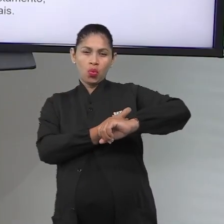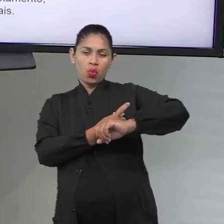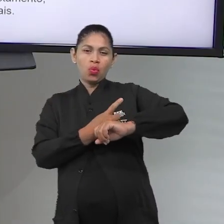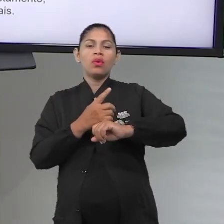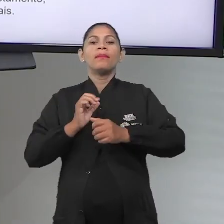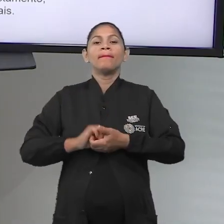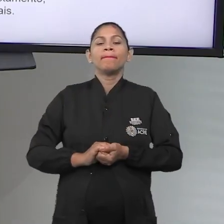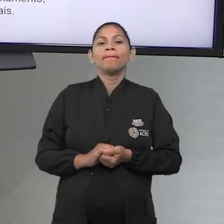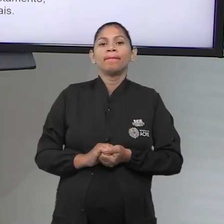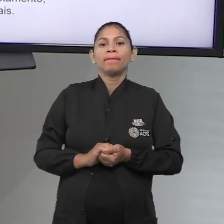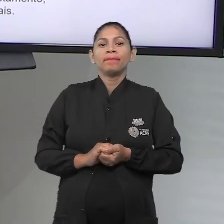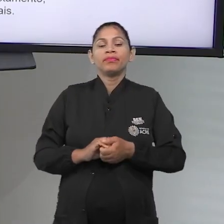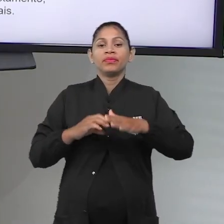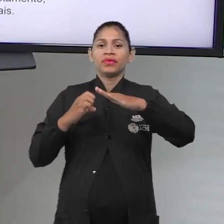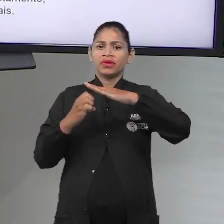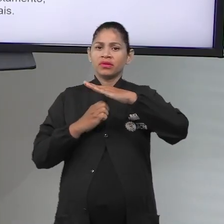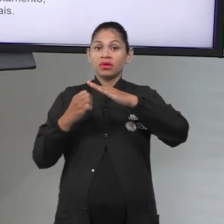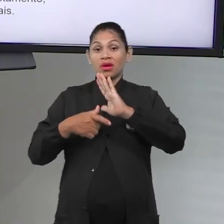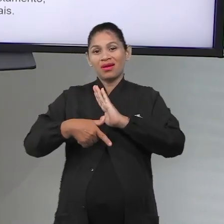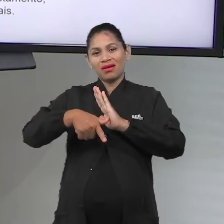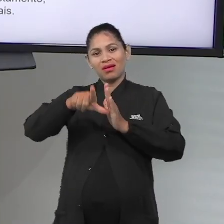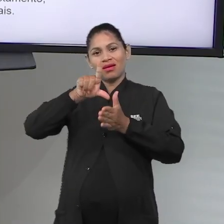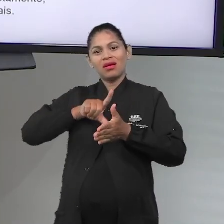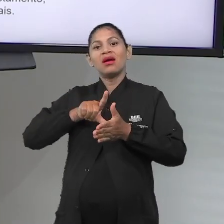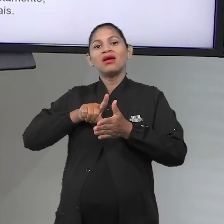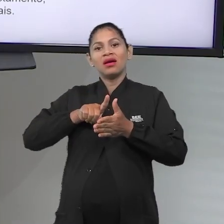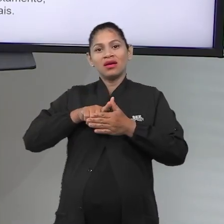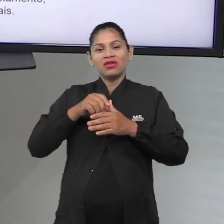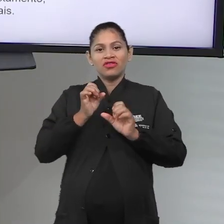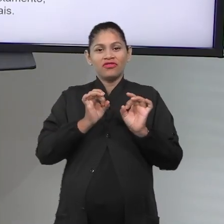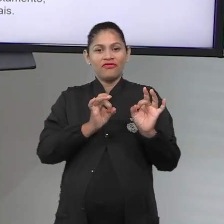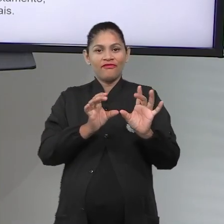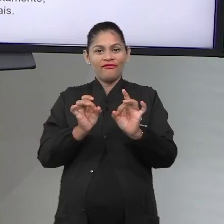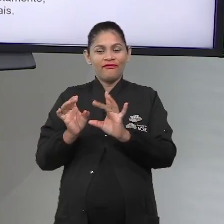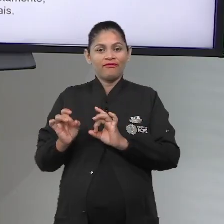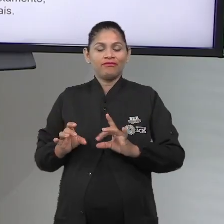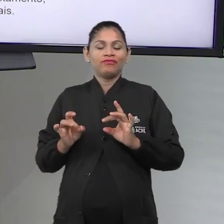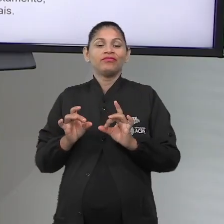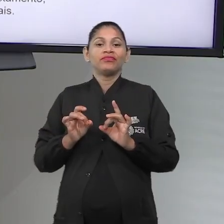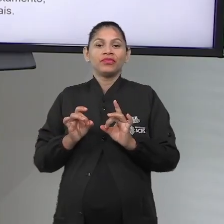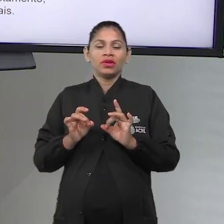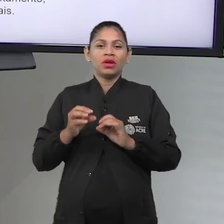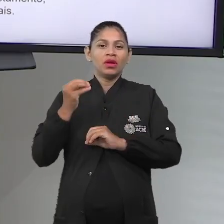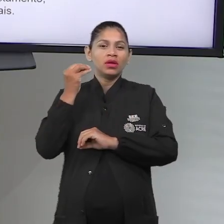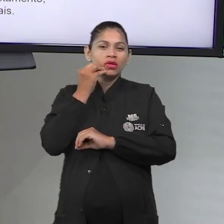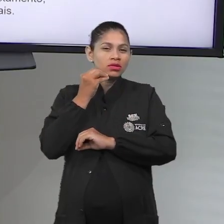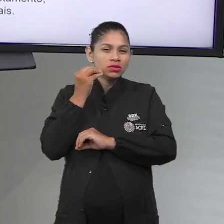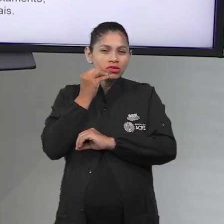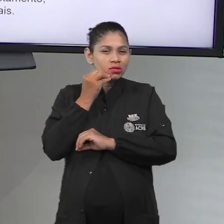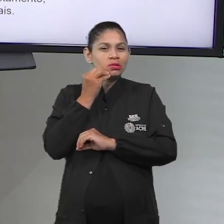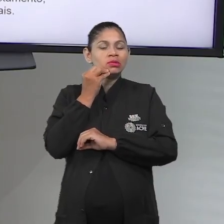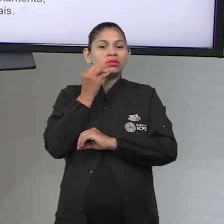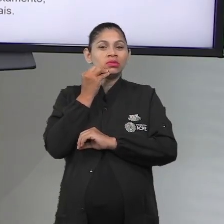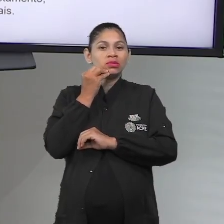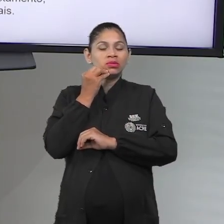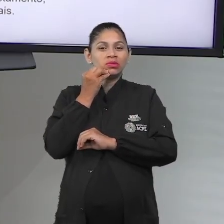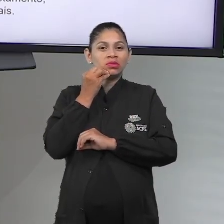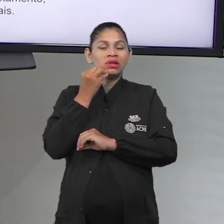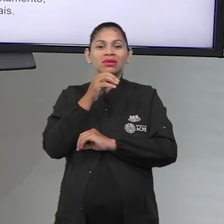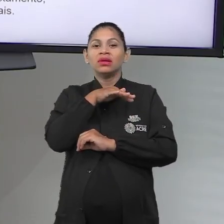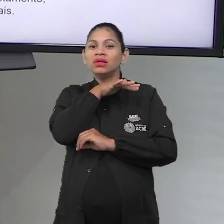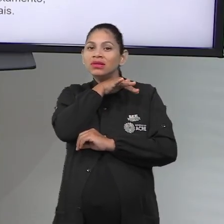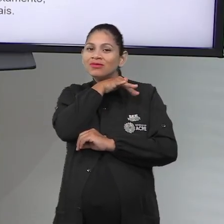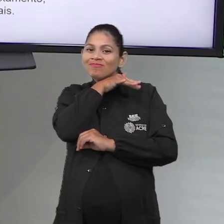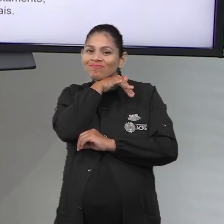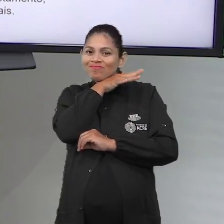e as empresas, antes de colocá-los no mercado, faz experimento com animais, para ver se